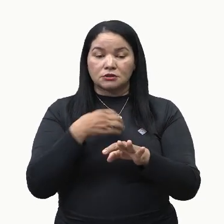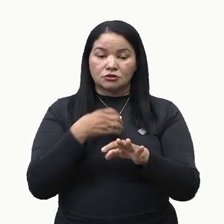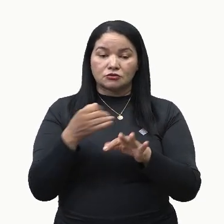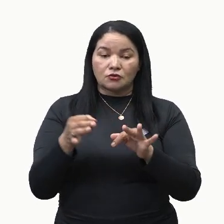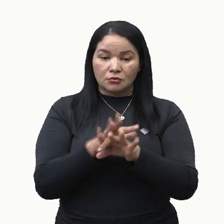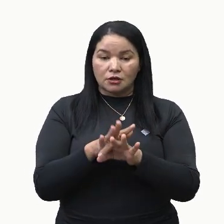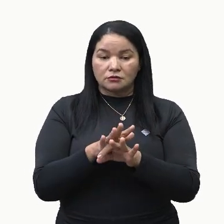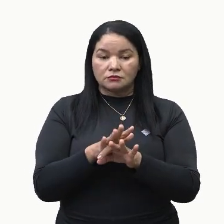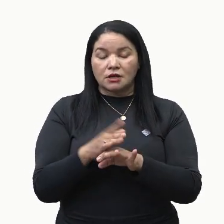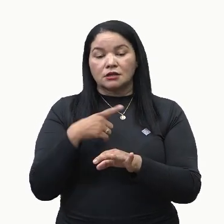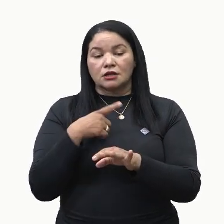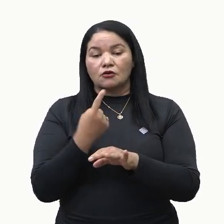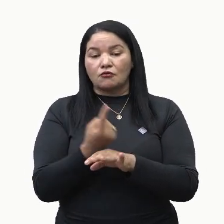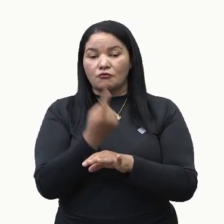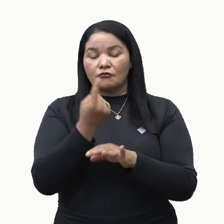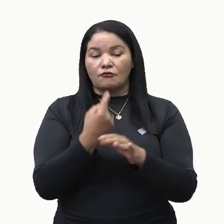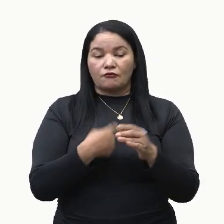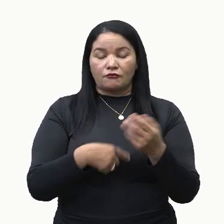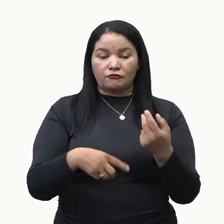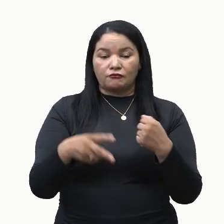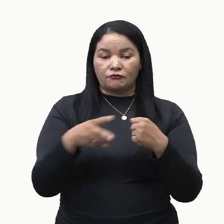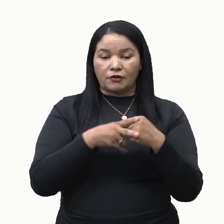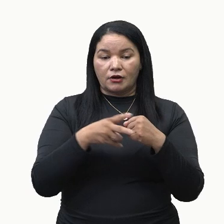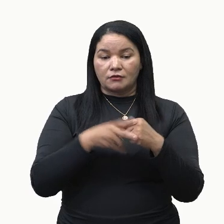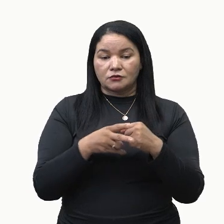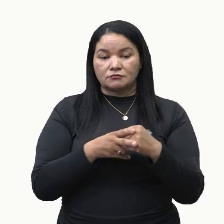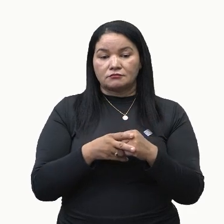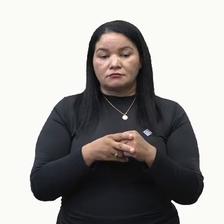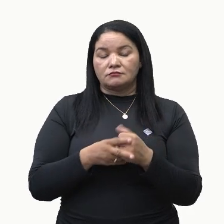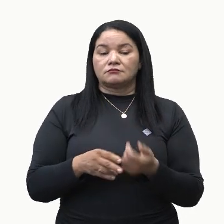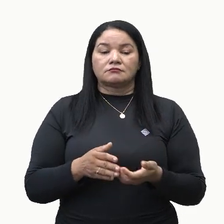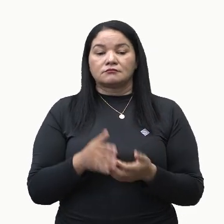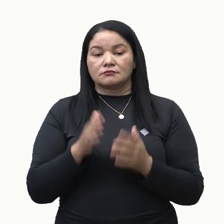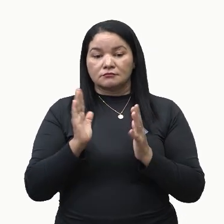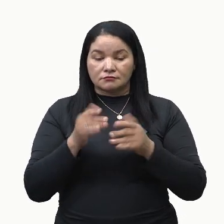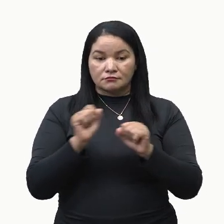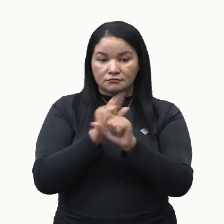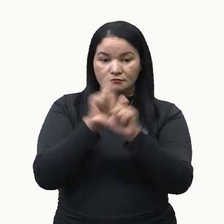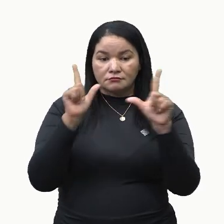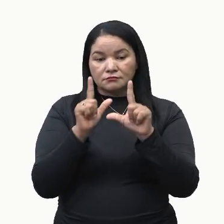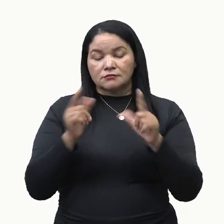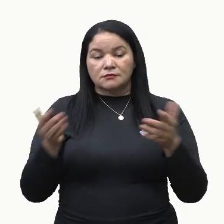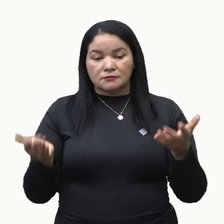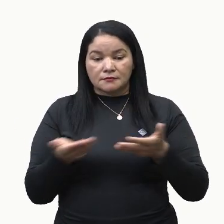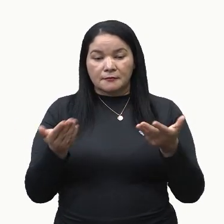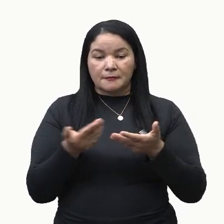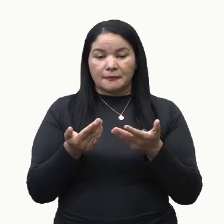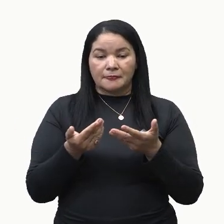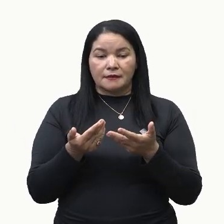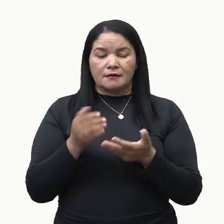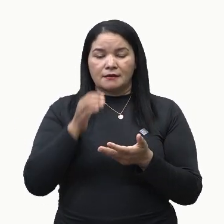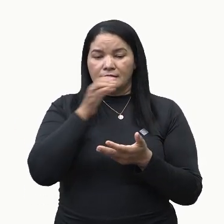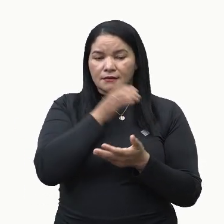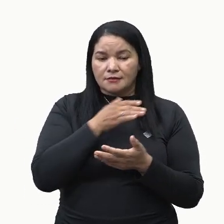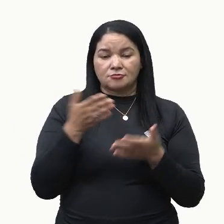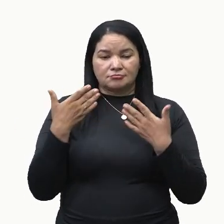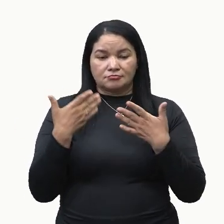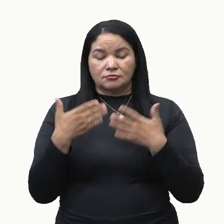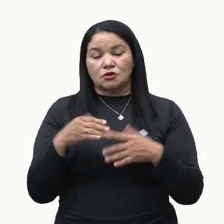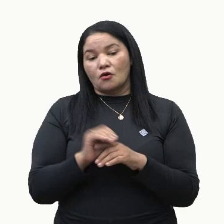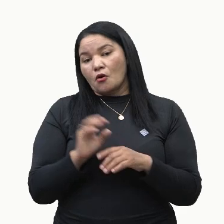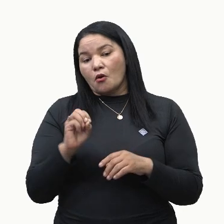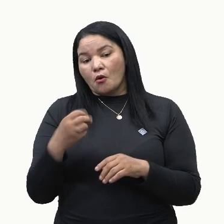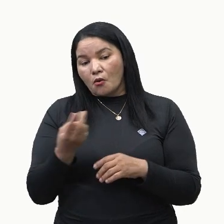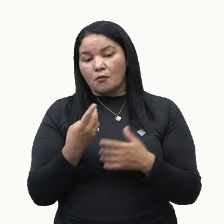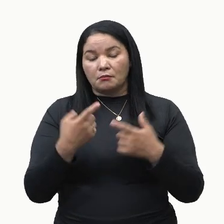um verbo. Já acordamos, hoje está tão quente. Ou, preciso